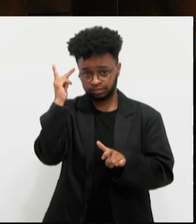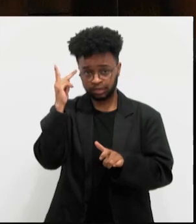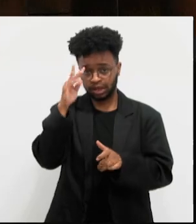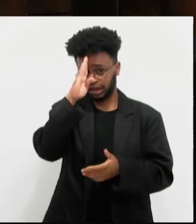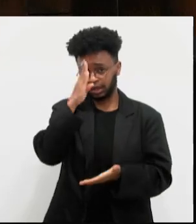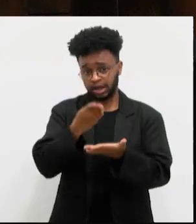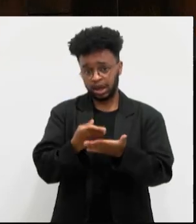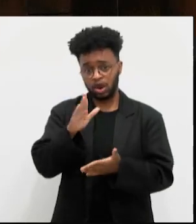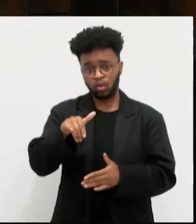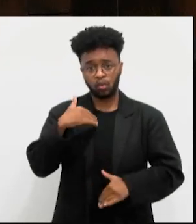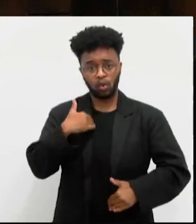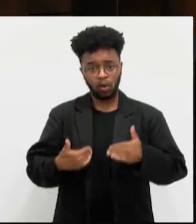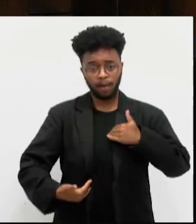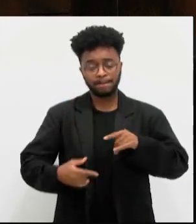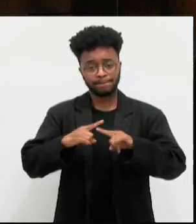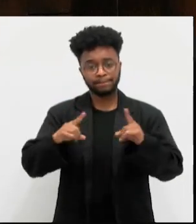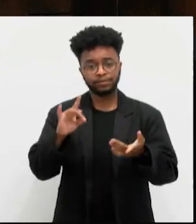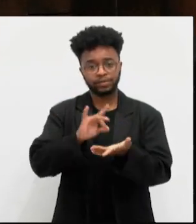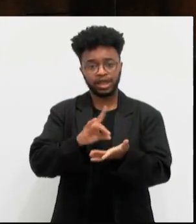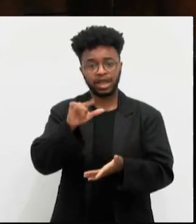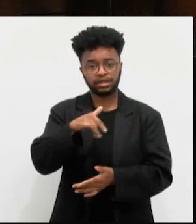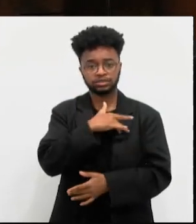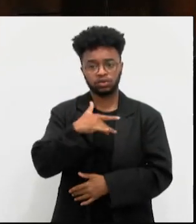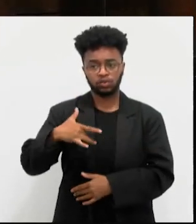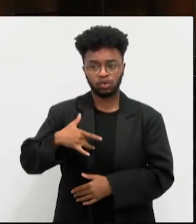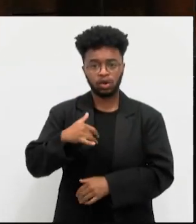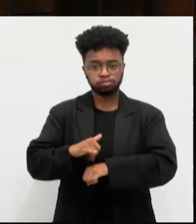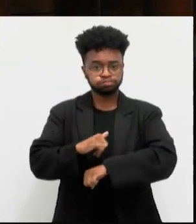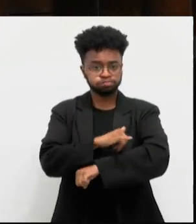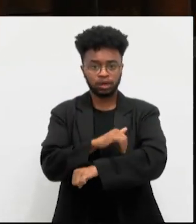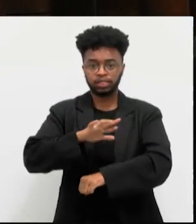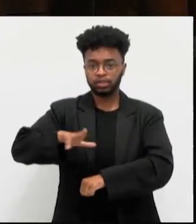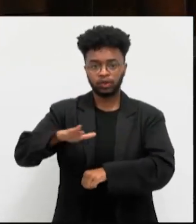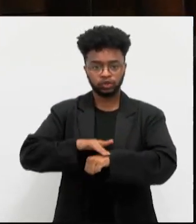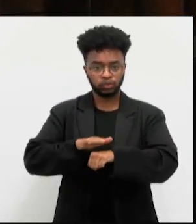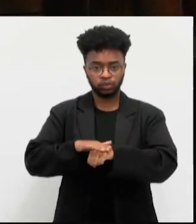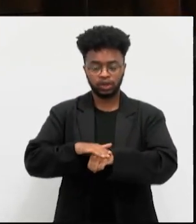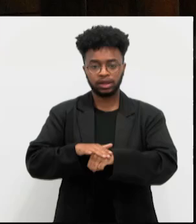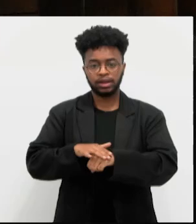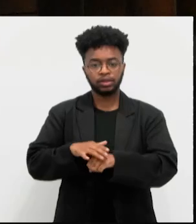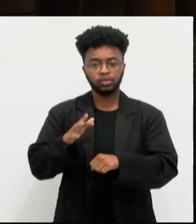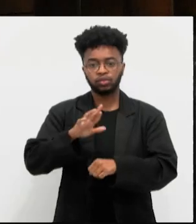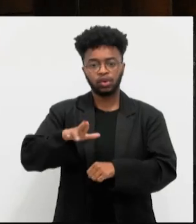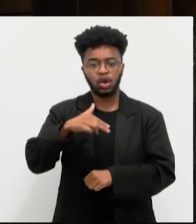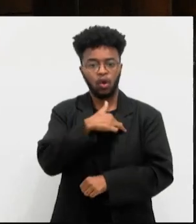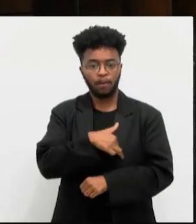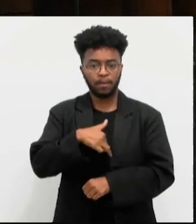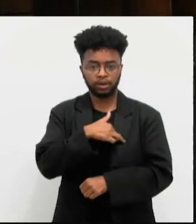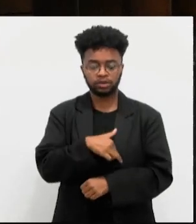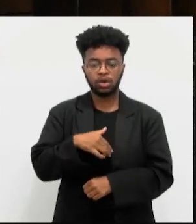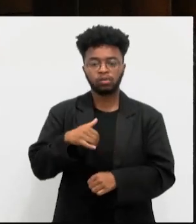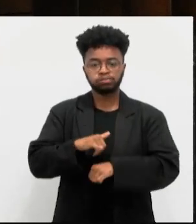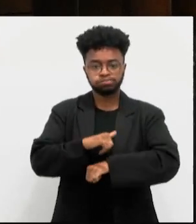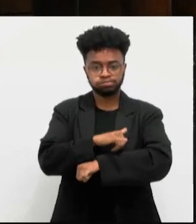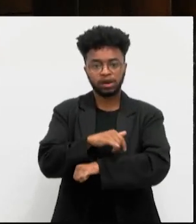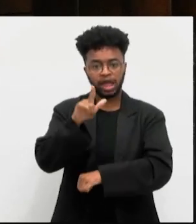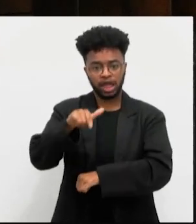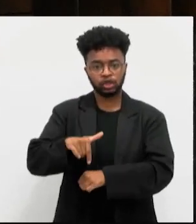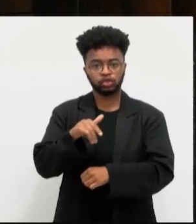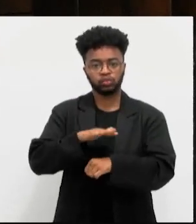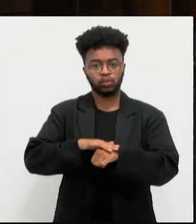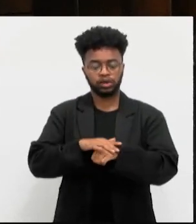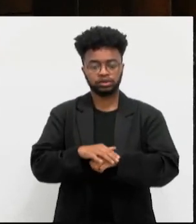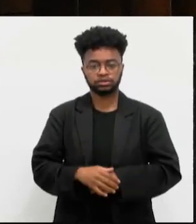pela saúde. Obesidade não é doença. Não romantizem a obesidade. Obesidade é